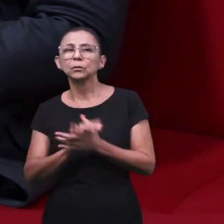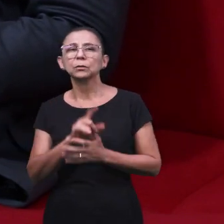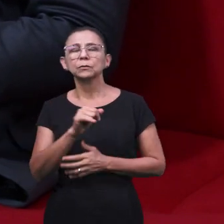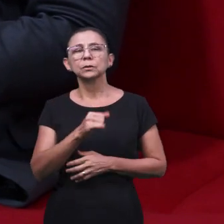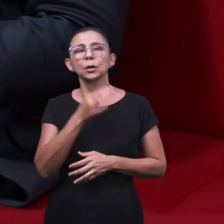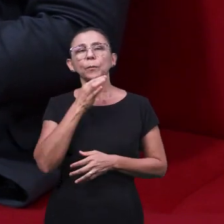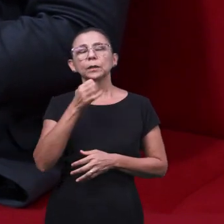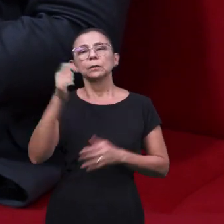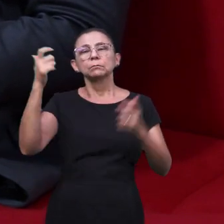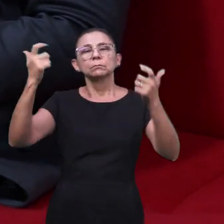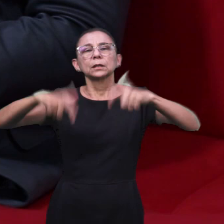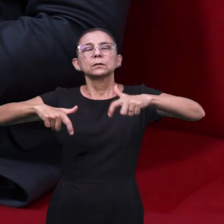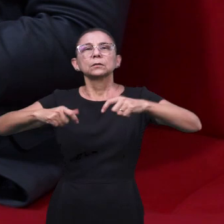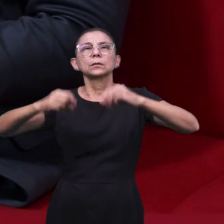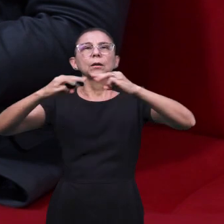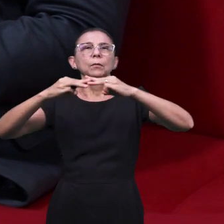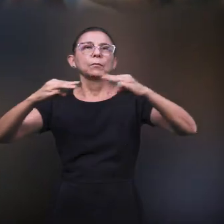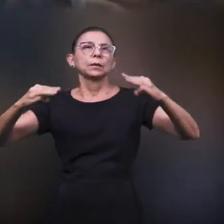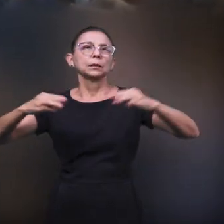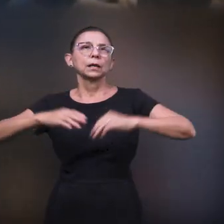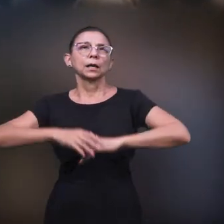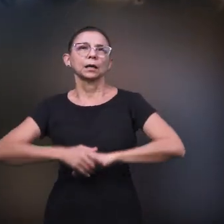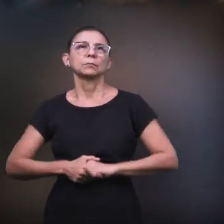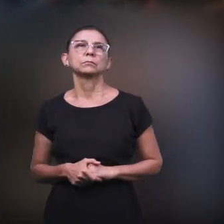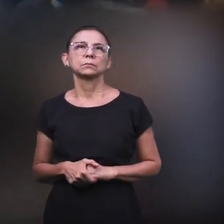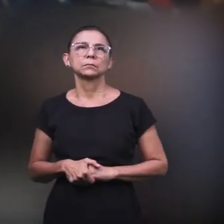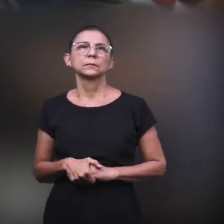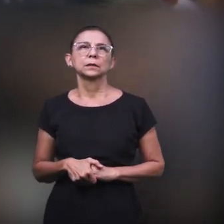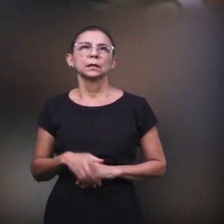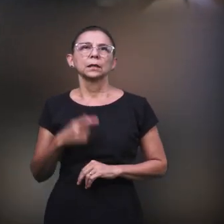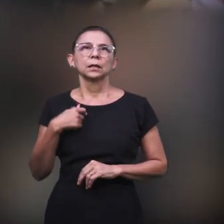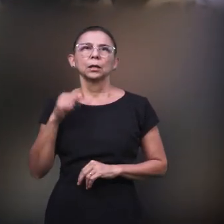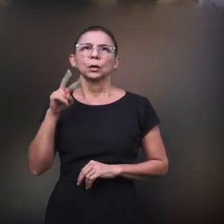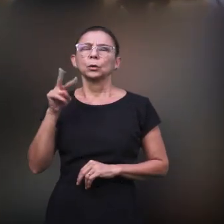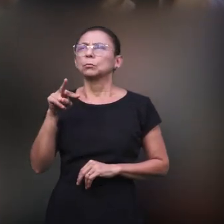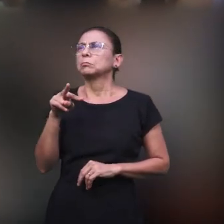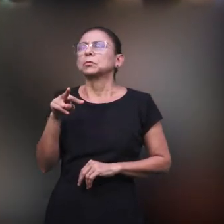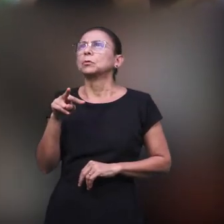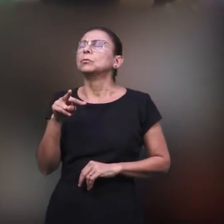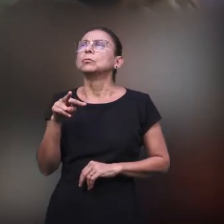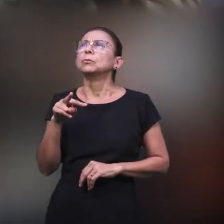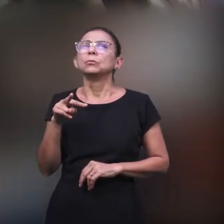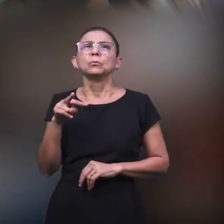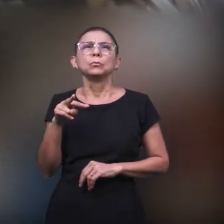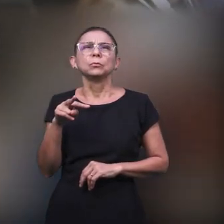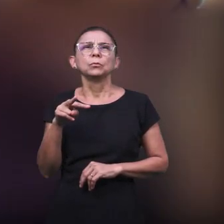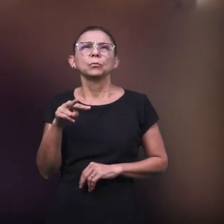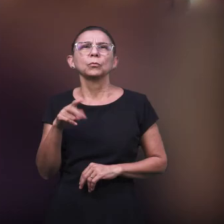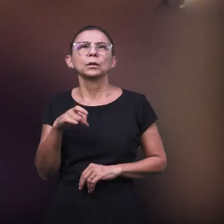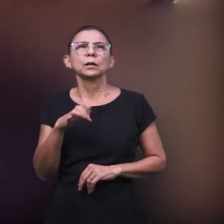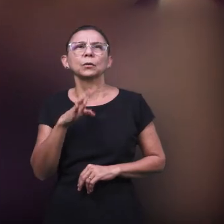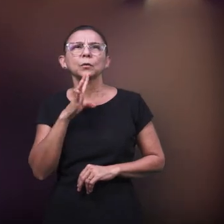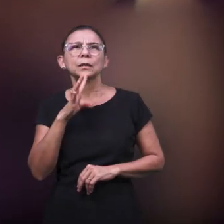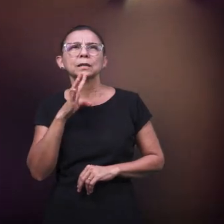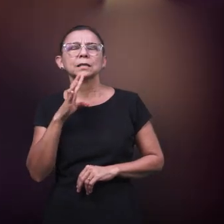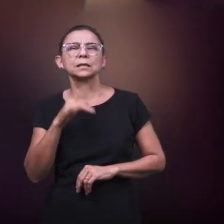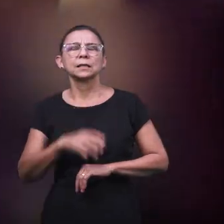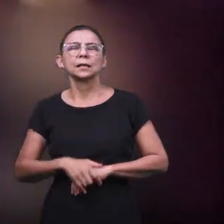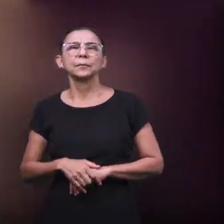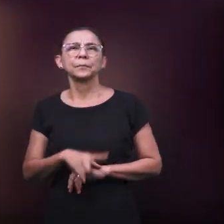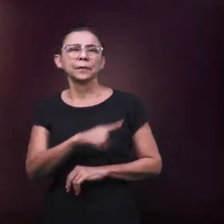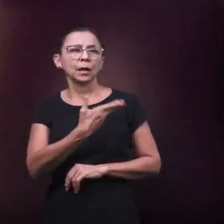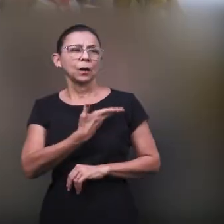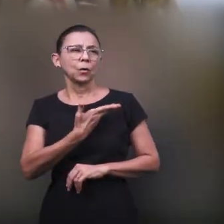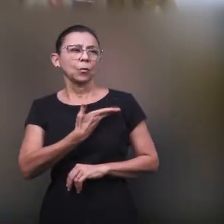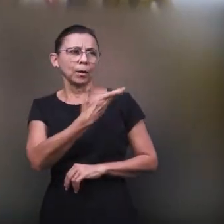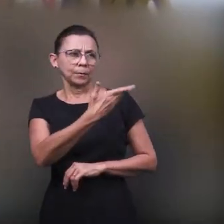Manaim. Ah, sim. Eu nunca tinha ouvido falar. Eu fiquei fascinada com o culto, com o que eu ouvi aqui. Em primeiro lugar, é uma maravilha ouvir